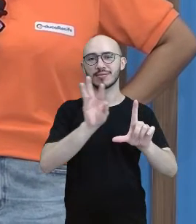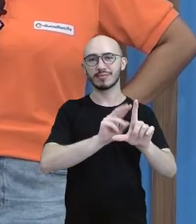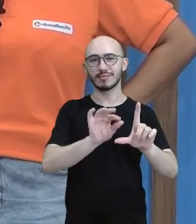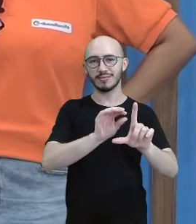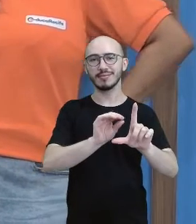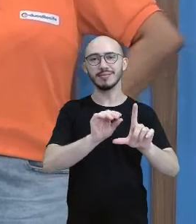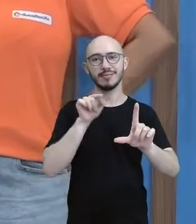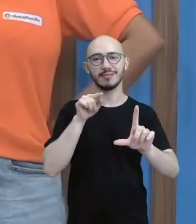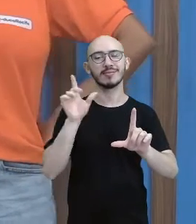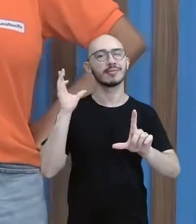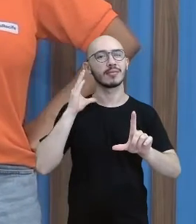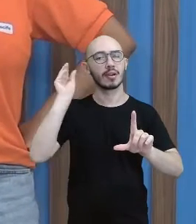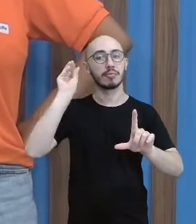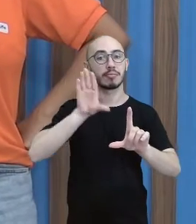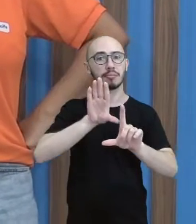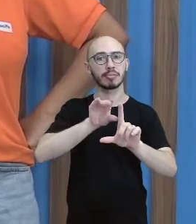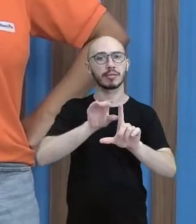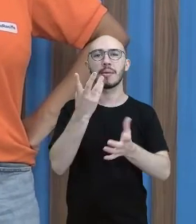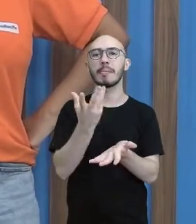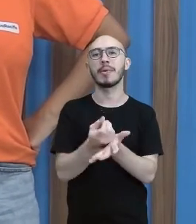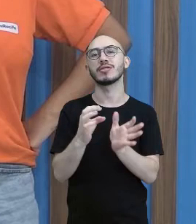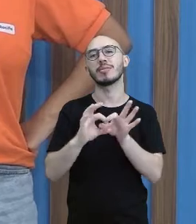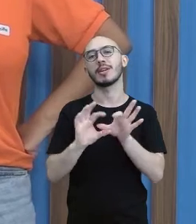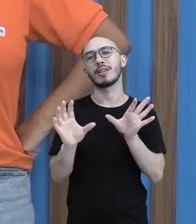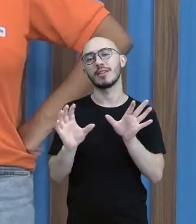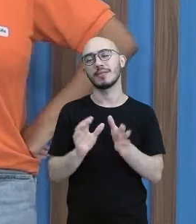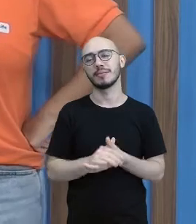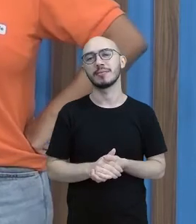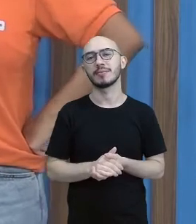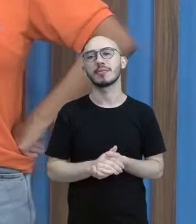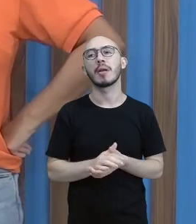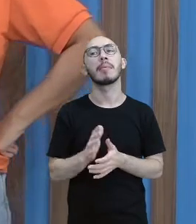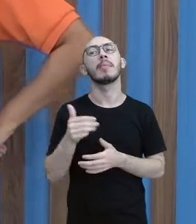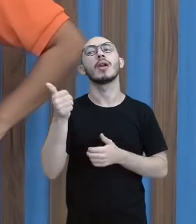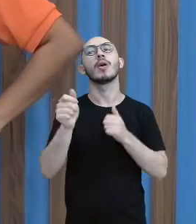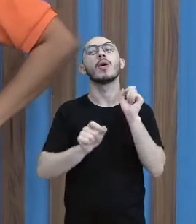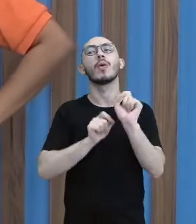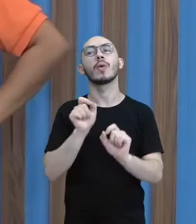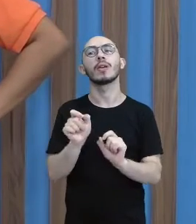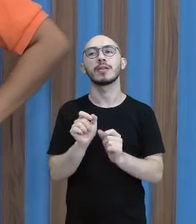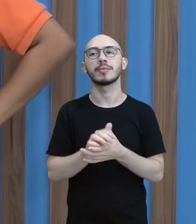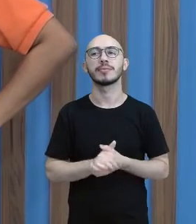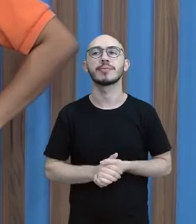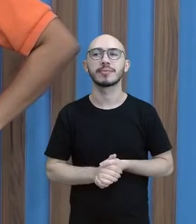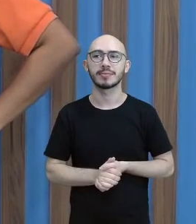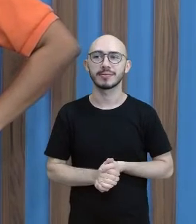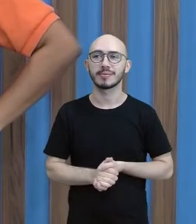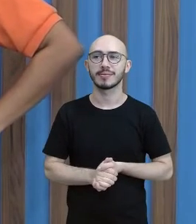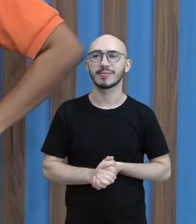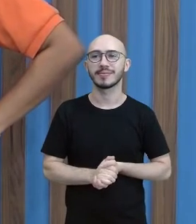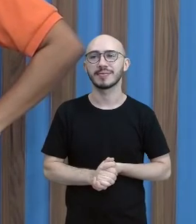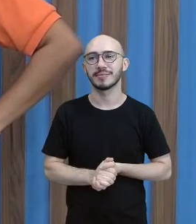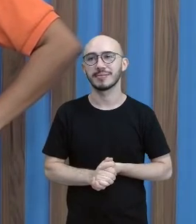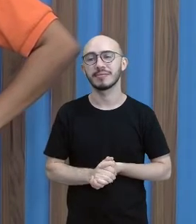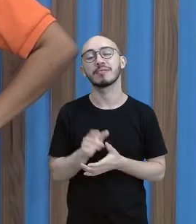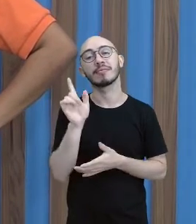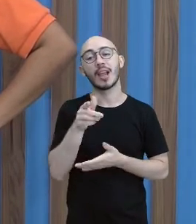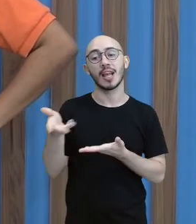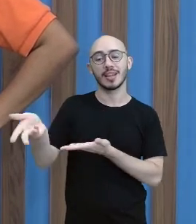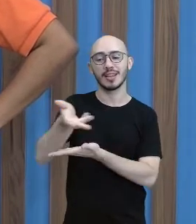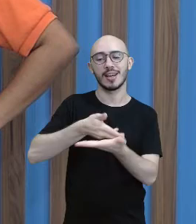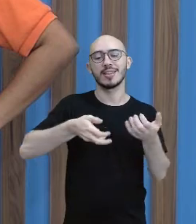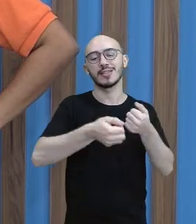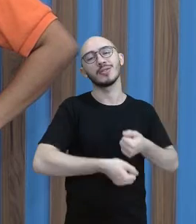tela. E uma das melhores coisas desse aplicativo, qual é, gente? É justamente o quê? A interação do